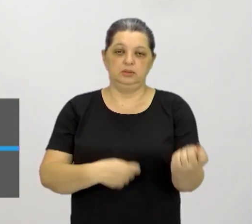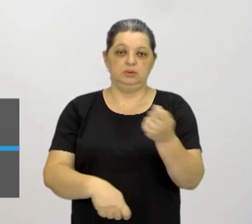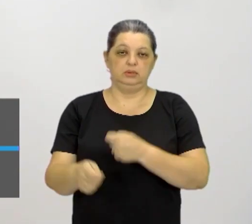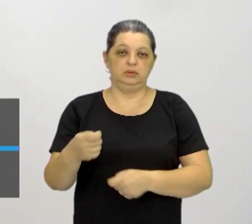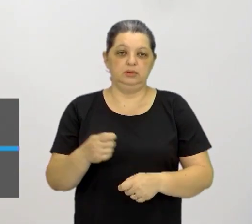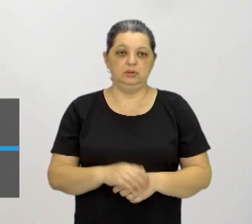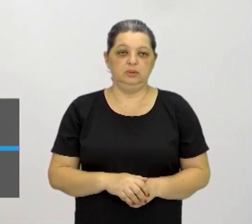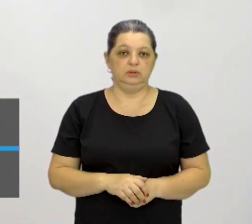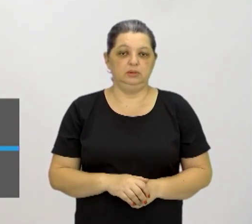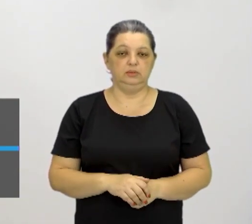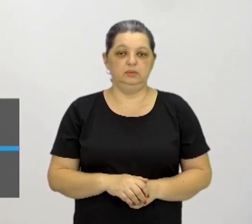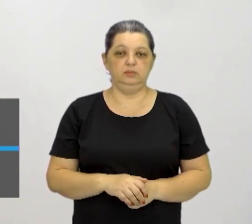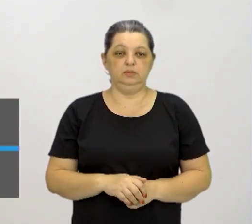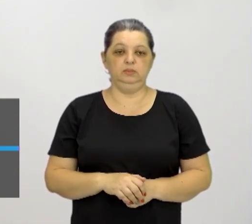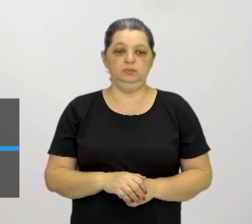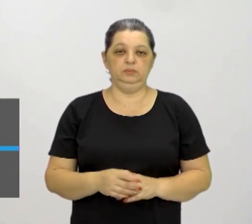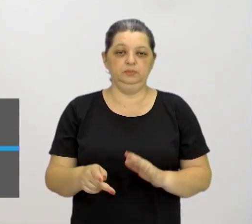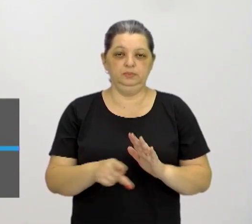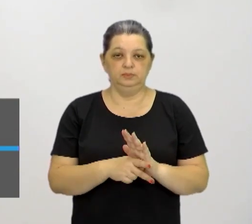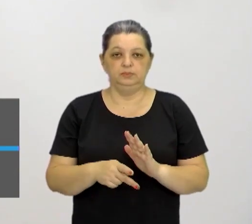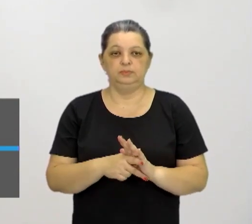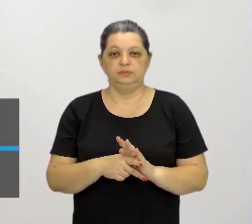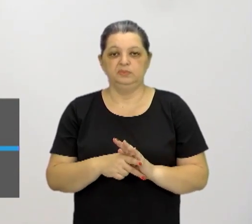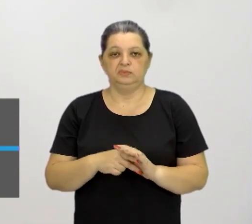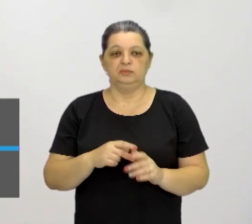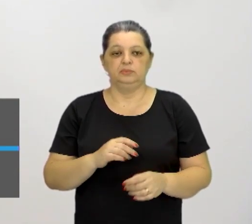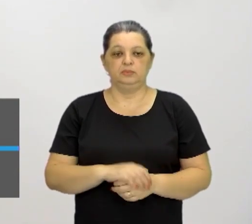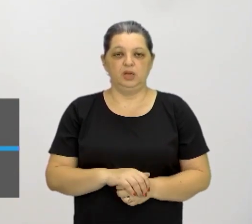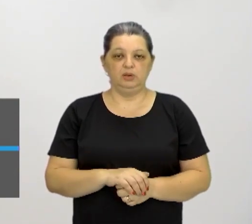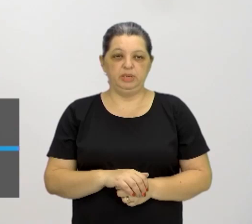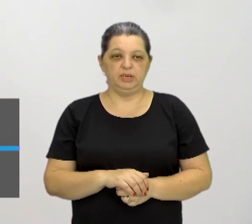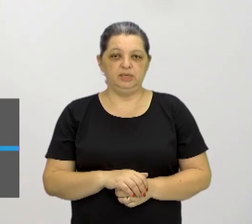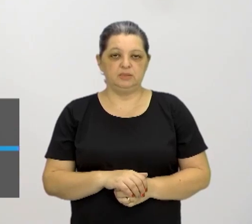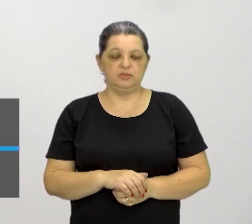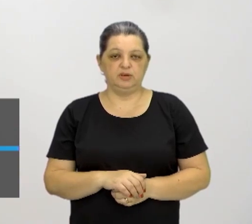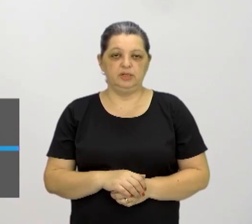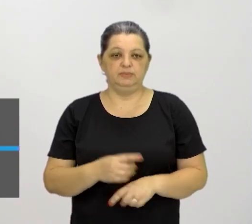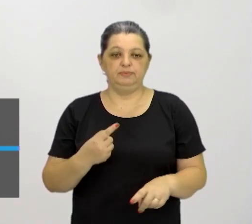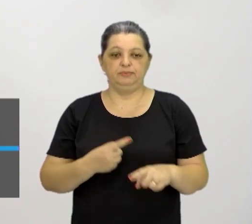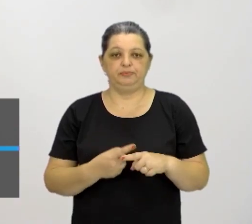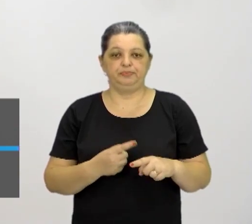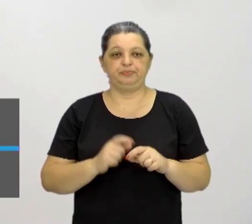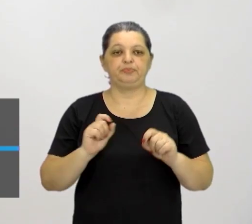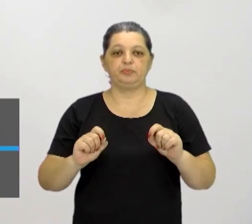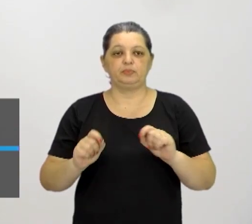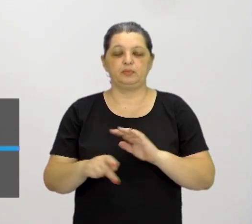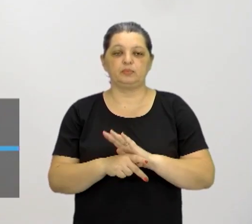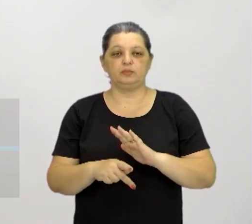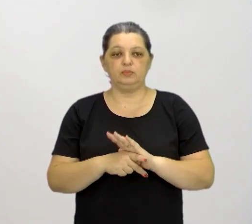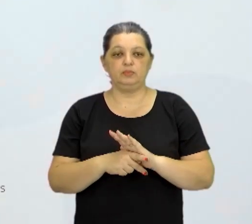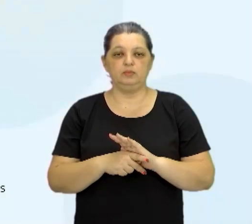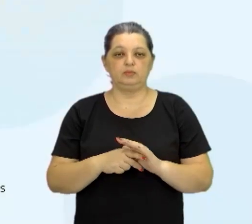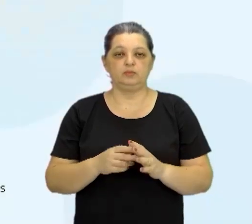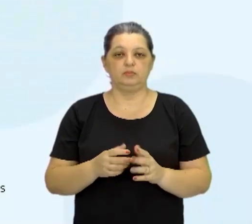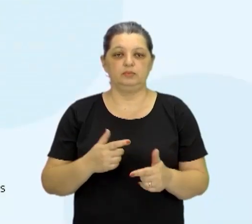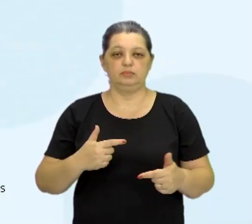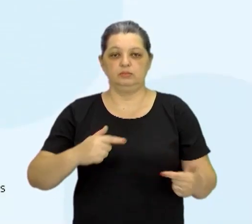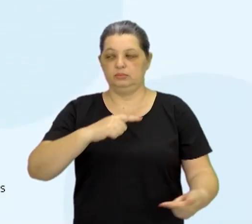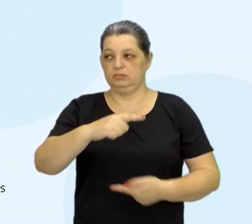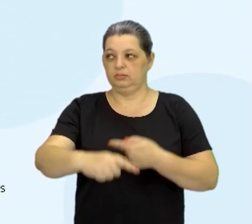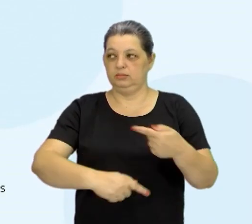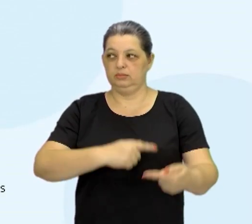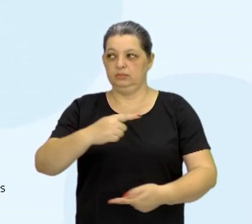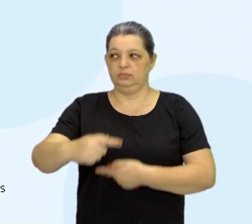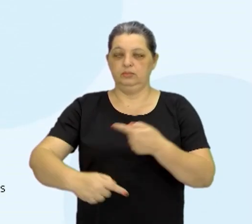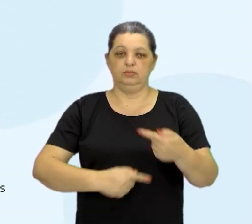neste mundo multipolar, neoliberal. E aí, qual é a questão da globalização? A globalização, até vou pedir